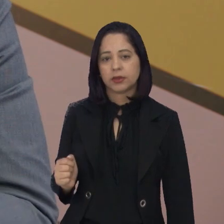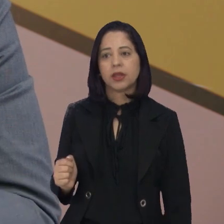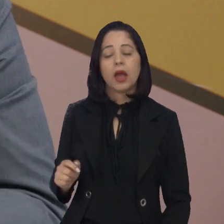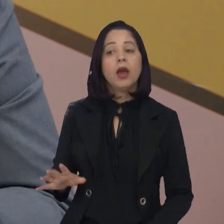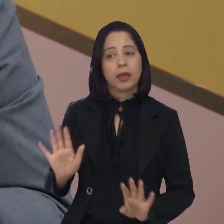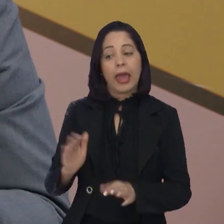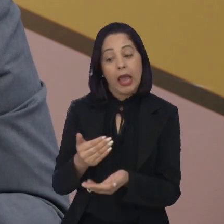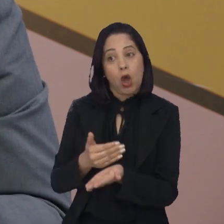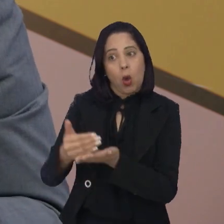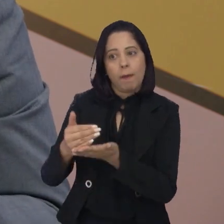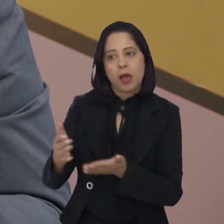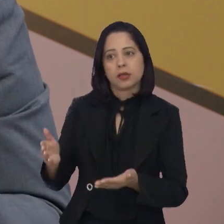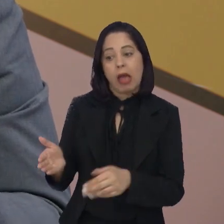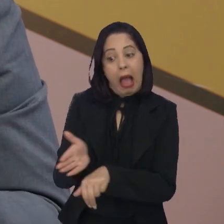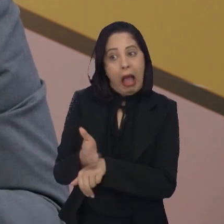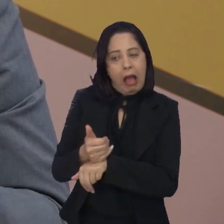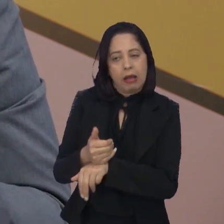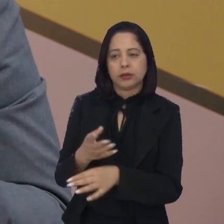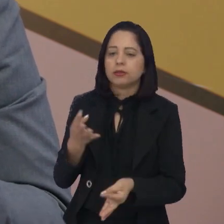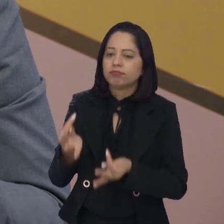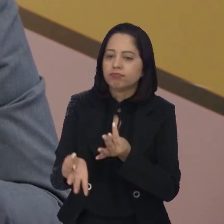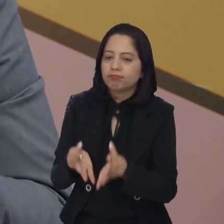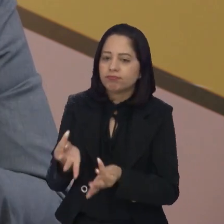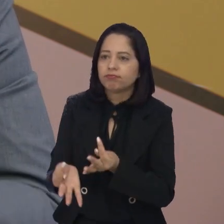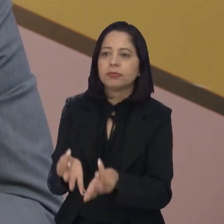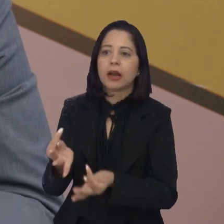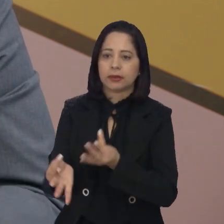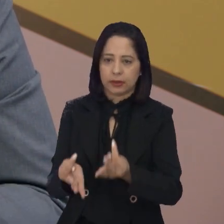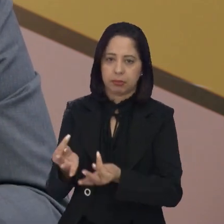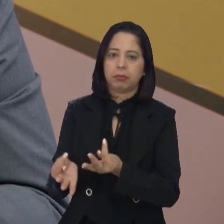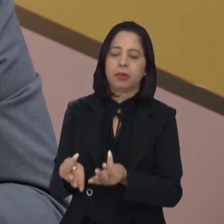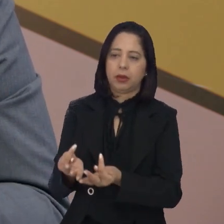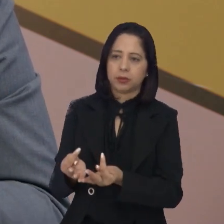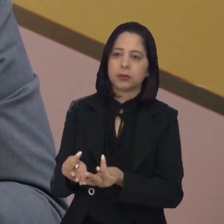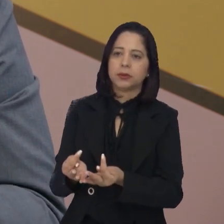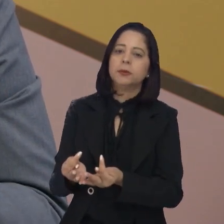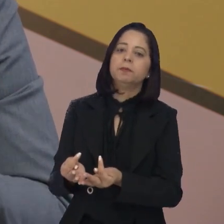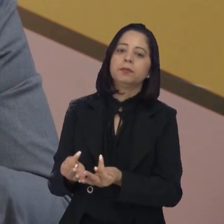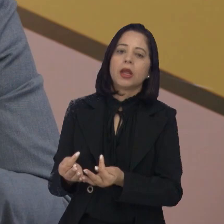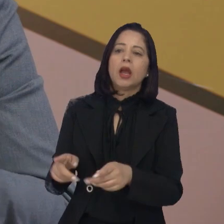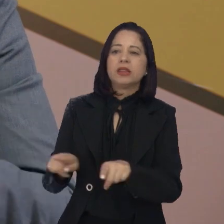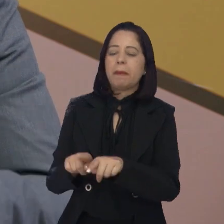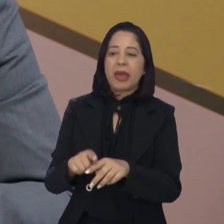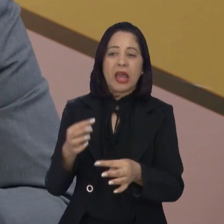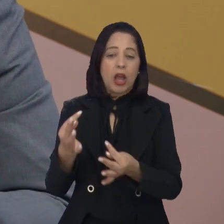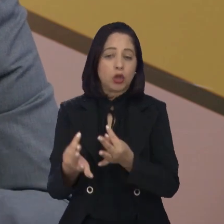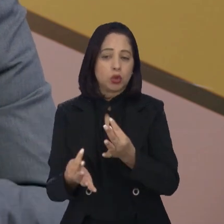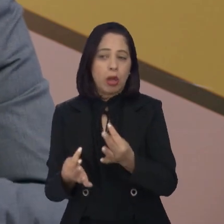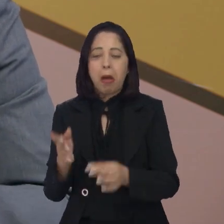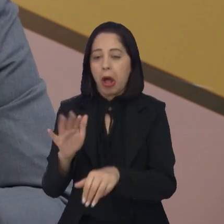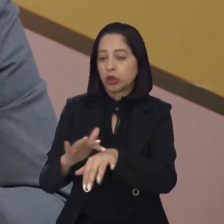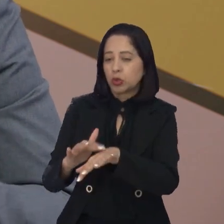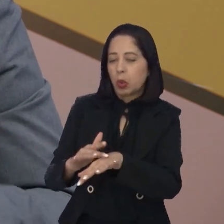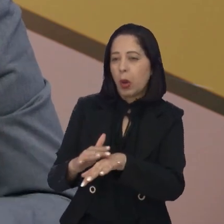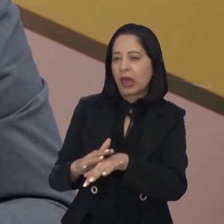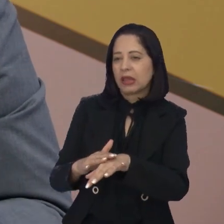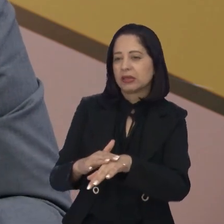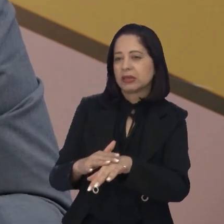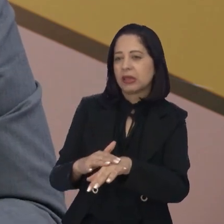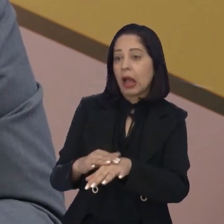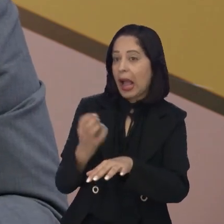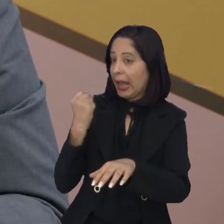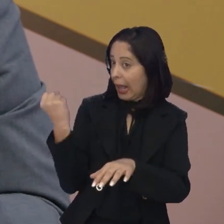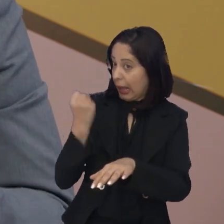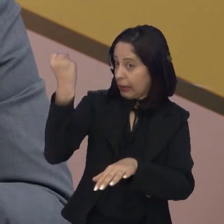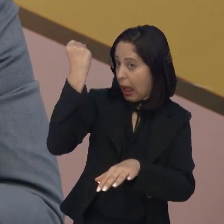tratar, claro, pontualmente, tanto as doenças crônicas que possam surgir e as doenças agudas, resfriados, gripes, ou